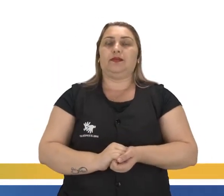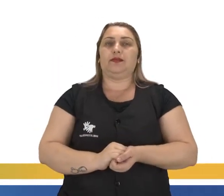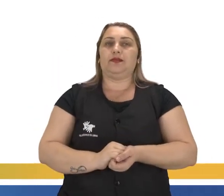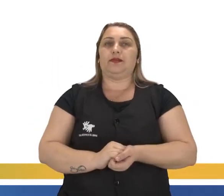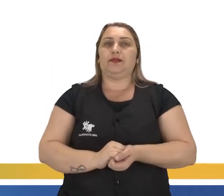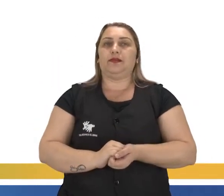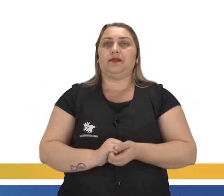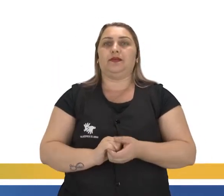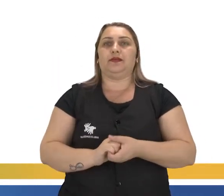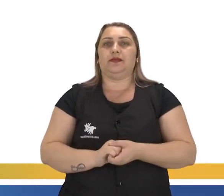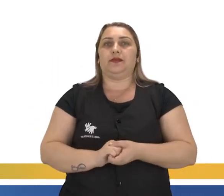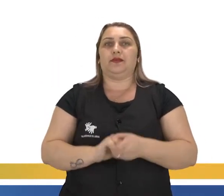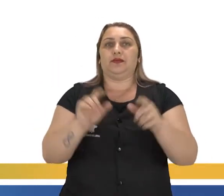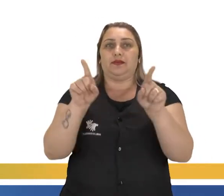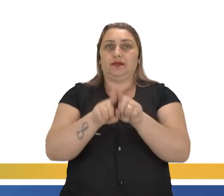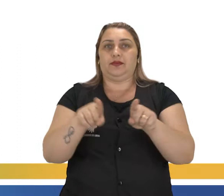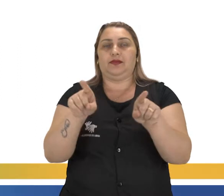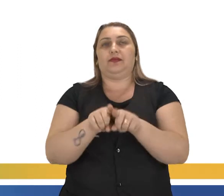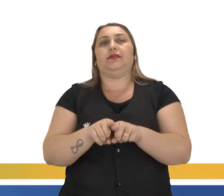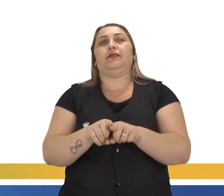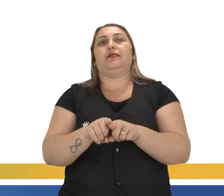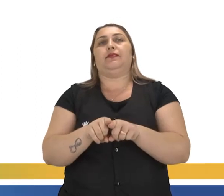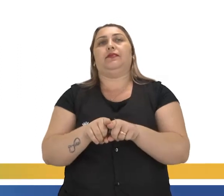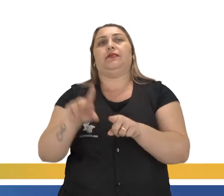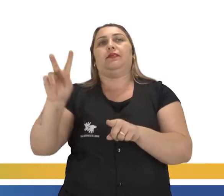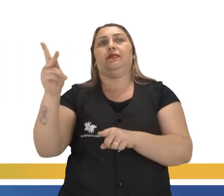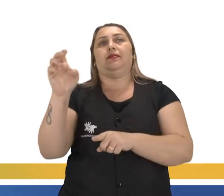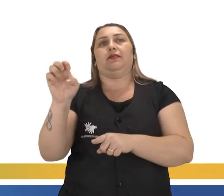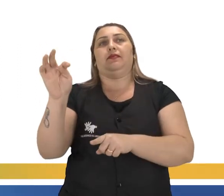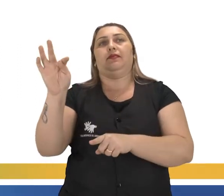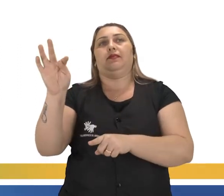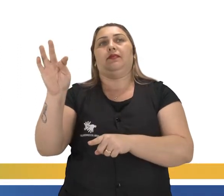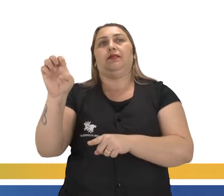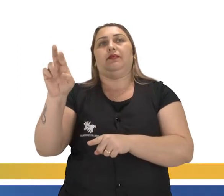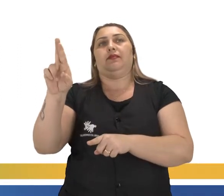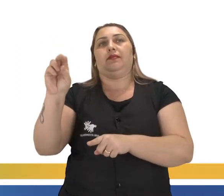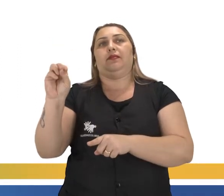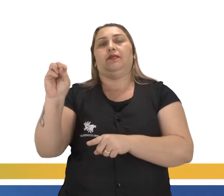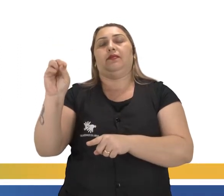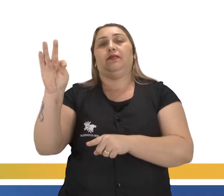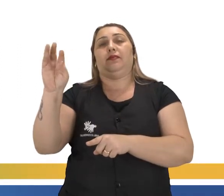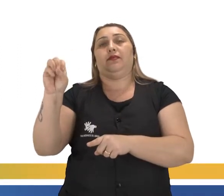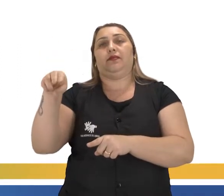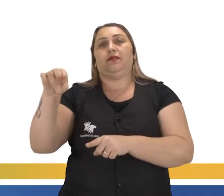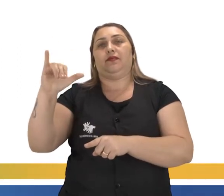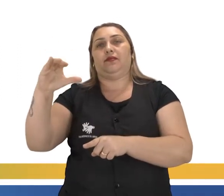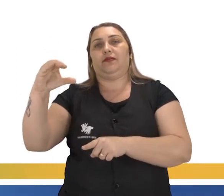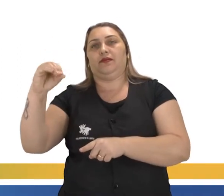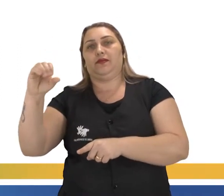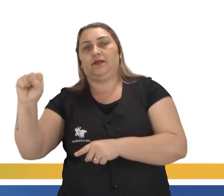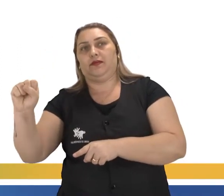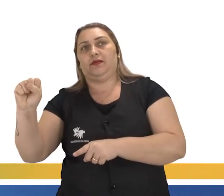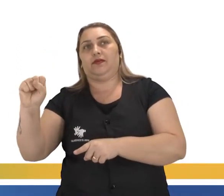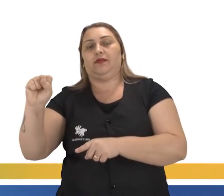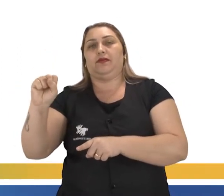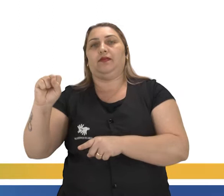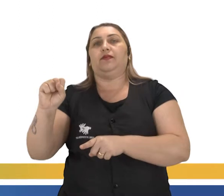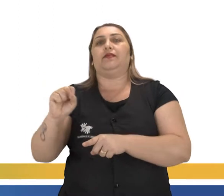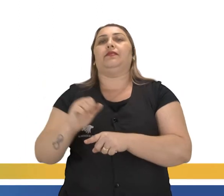no final da palavra. Também se trata aí de um heterotônico. Outra classe de palavras são